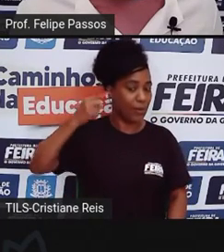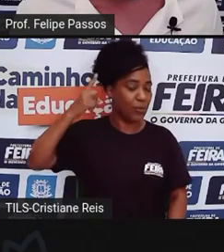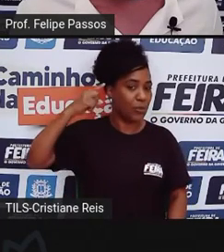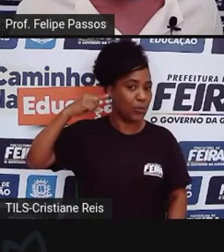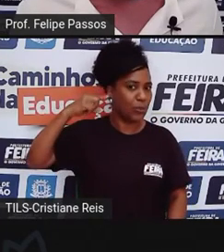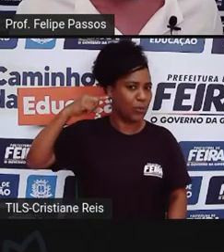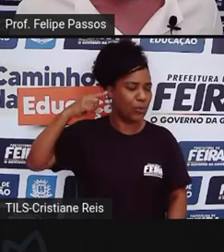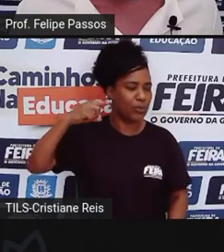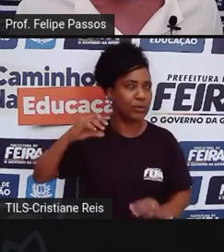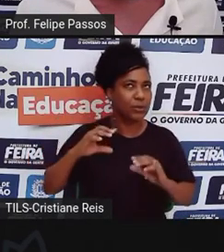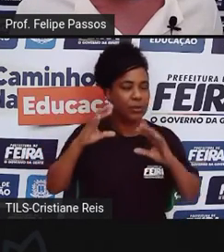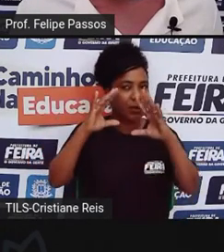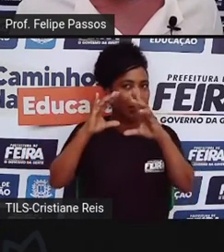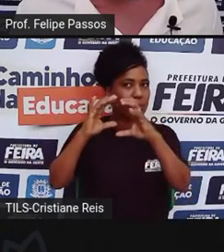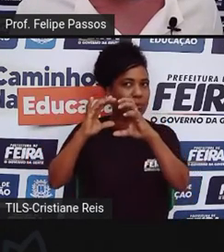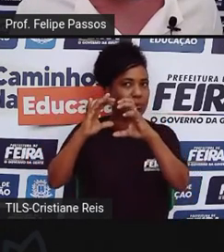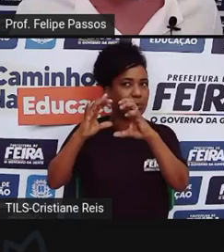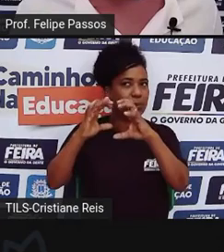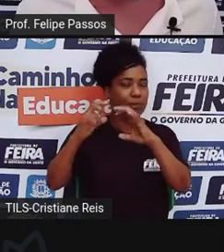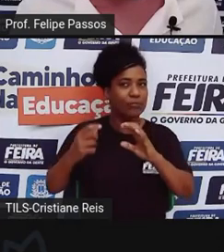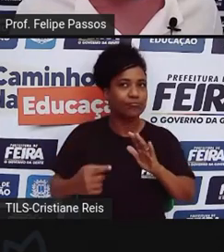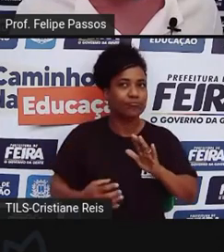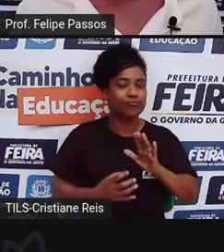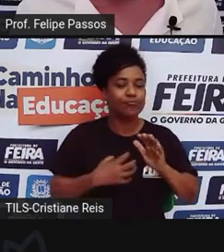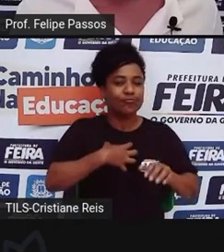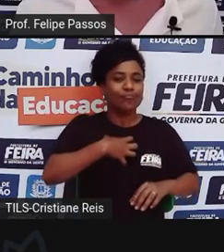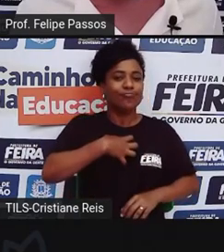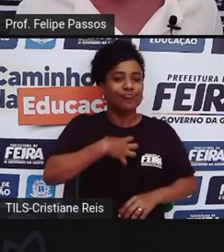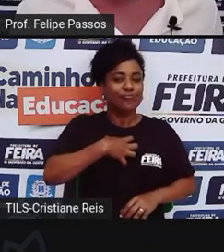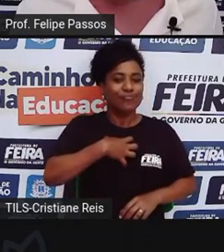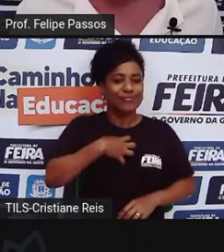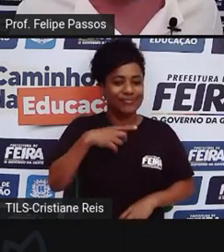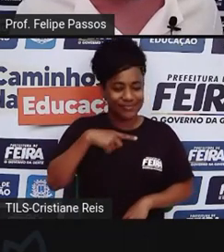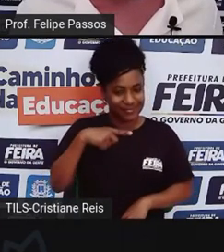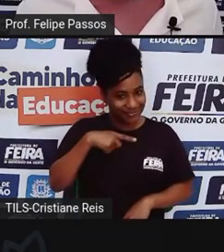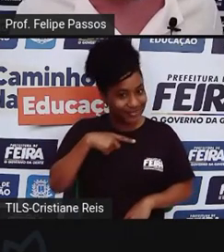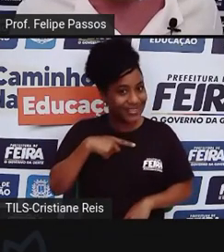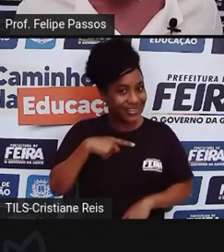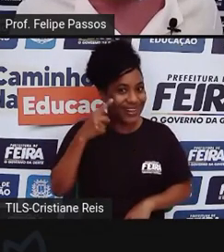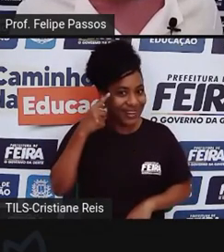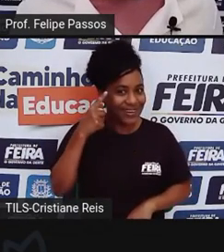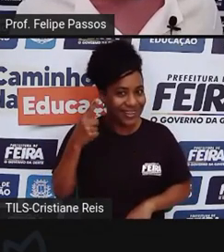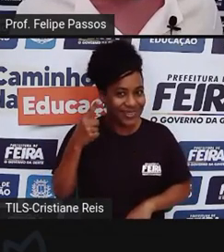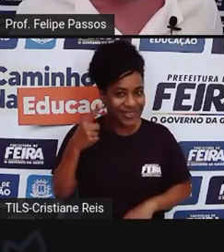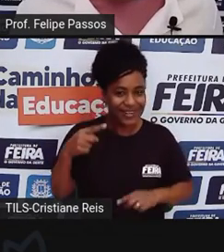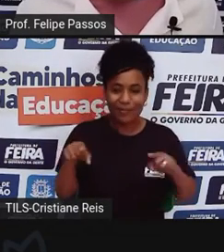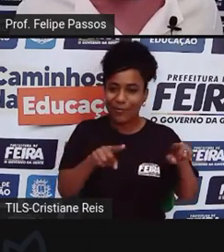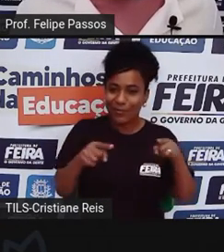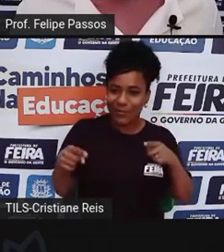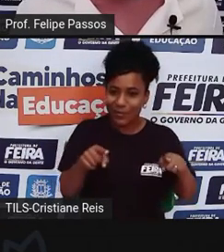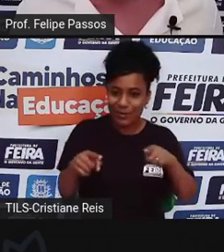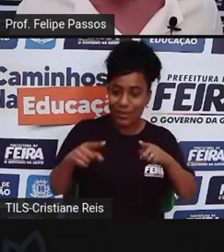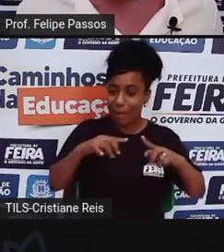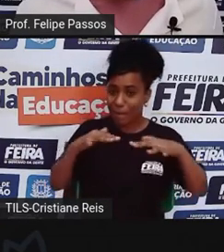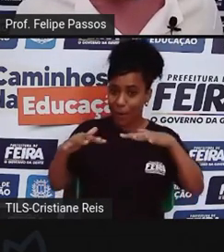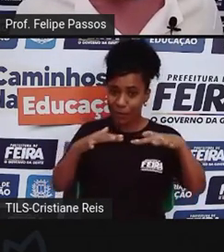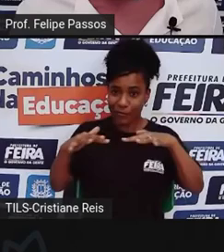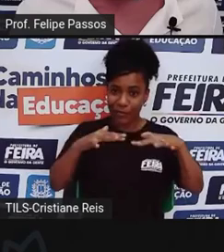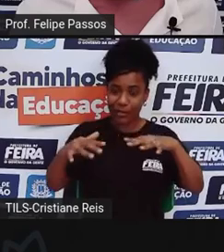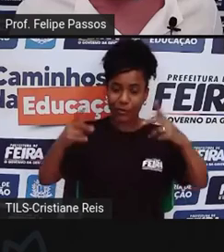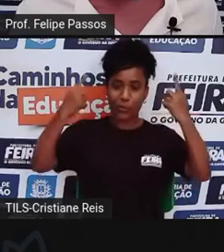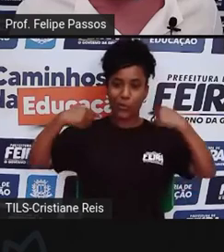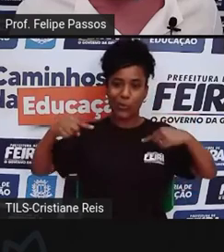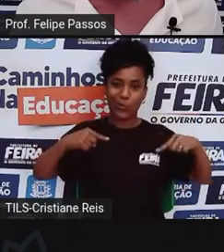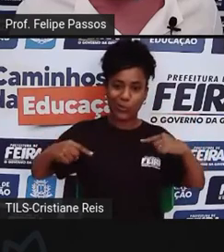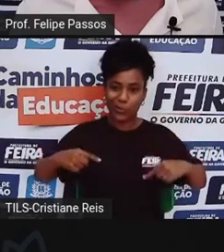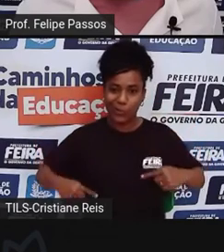ligação tem. Lembra que eu falei que antes música também é movimento, música tem a ver com coordenação motora, tudo isso? Então, todas